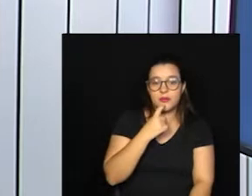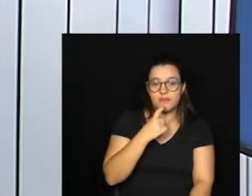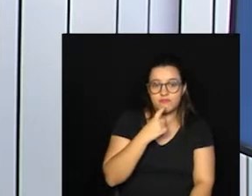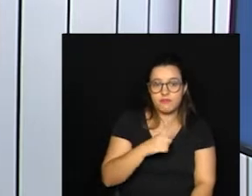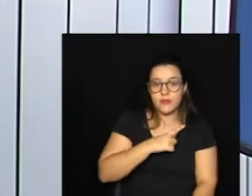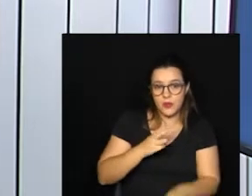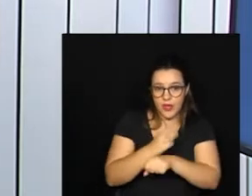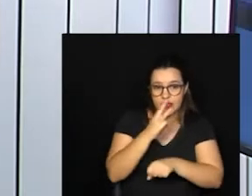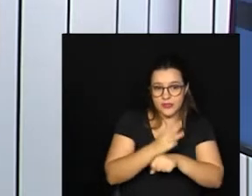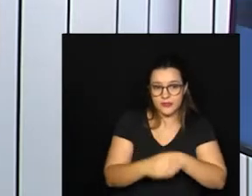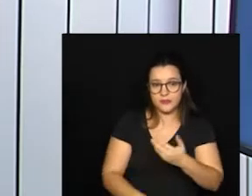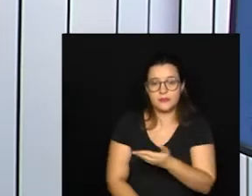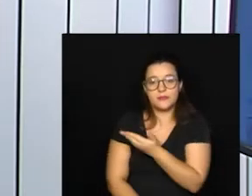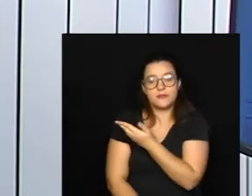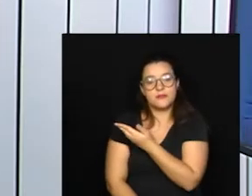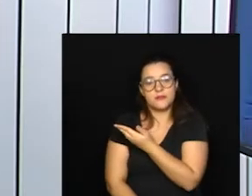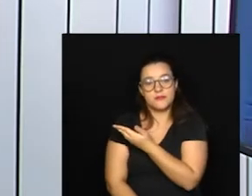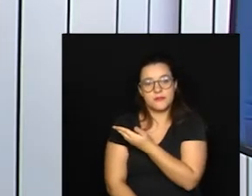o